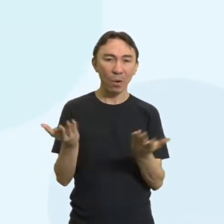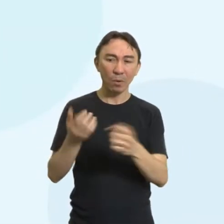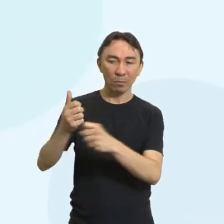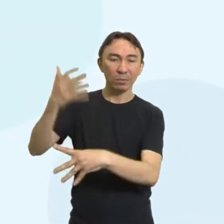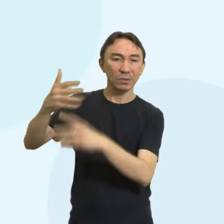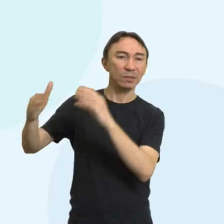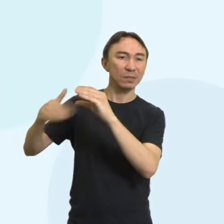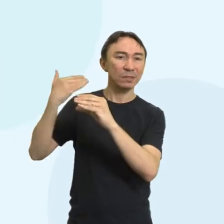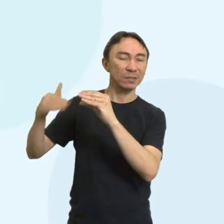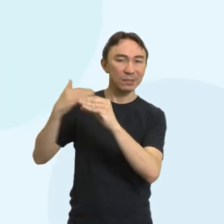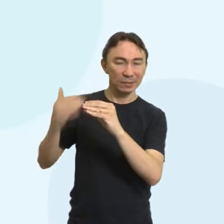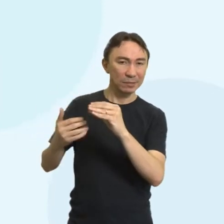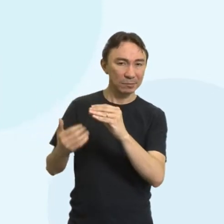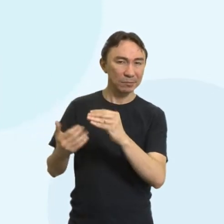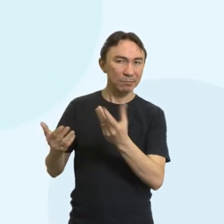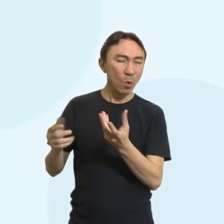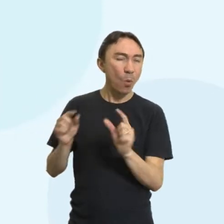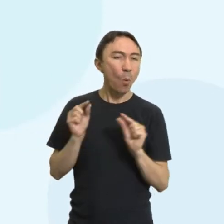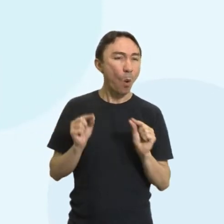chat, tá?